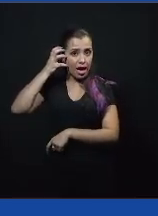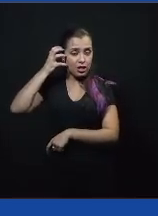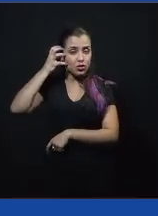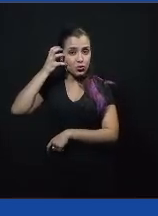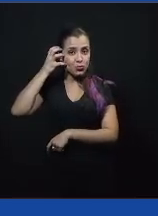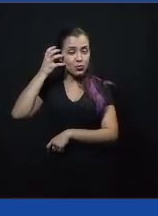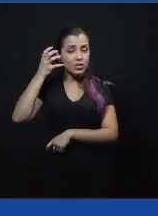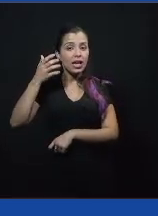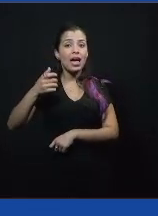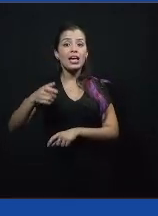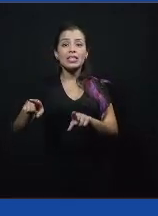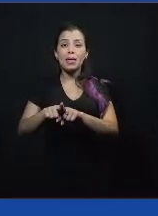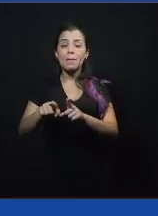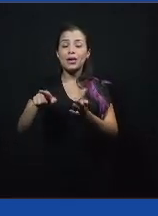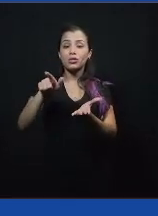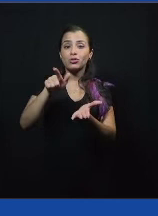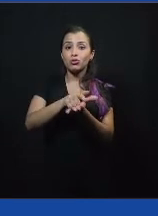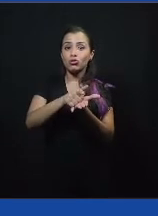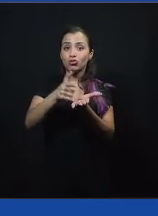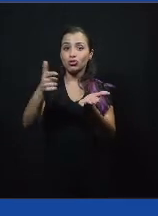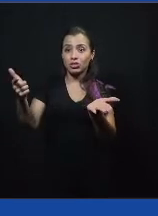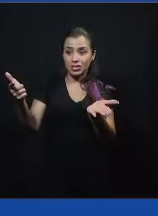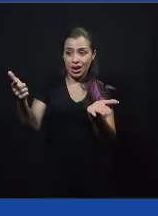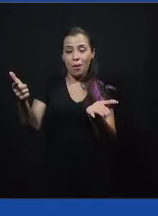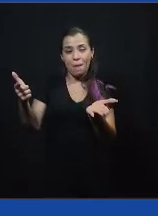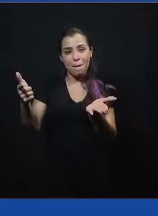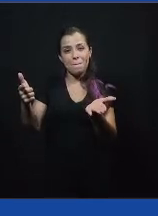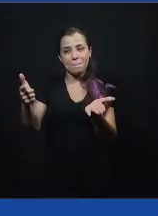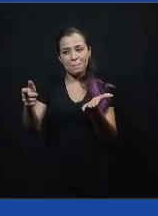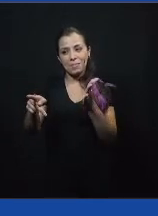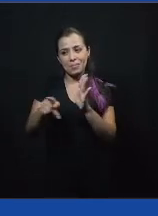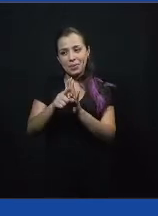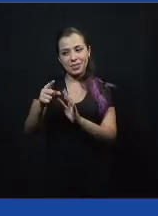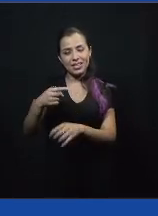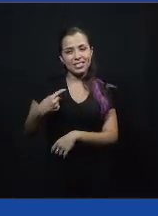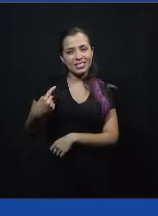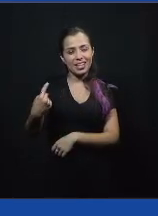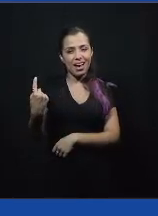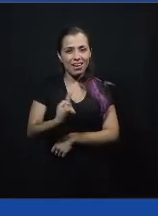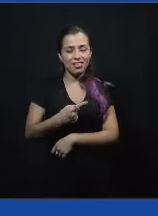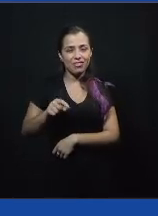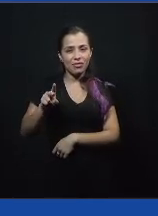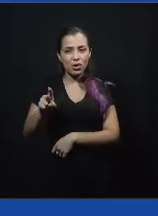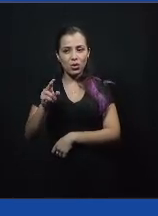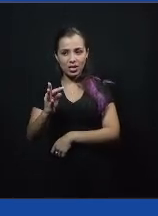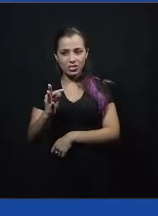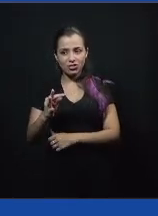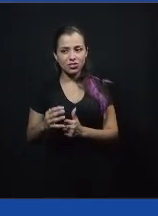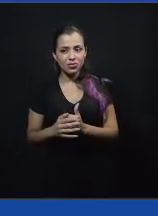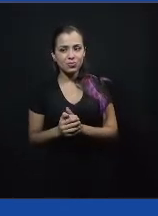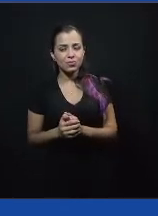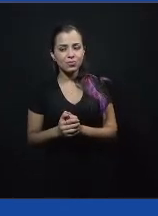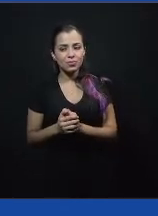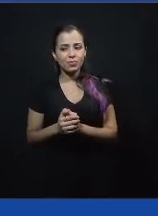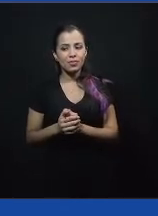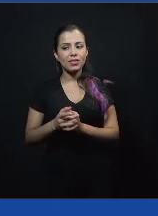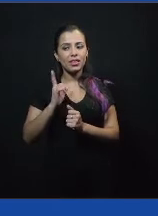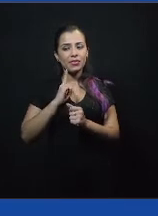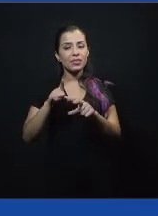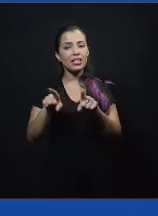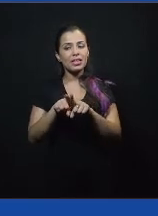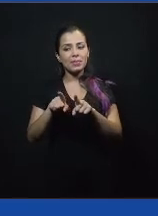aparecemos no jornal da nova da Gazeta Votorantim e também a gente conseguiu bastante